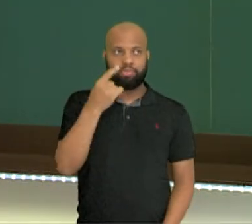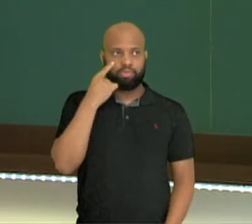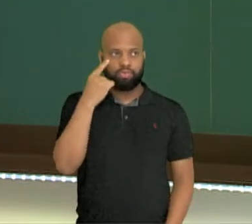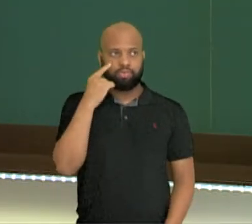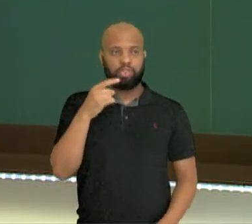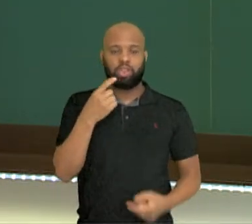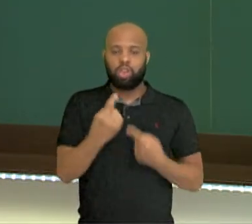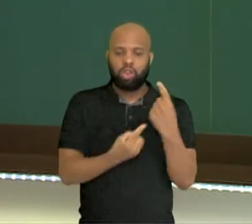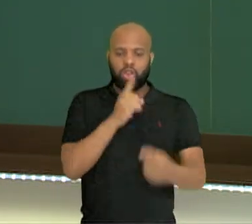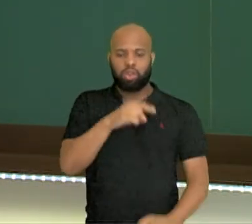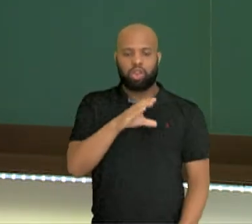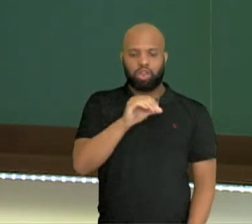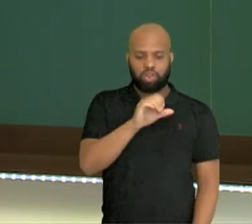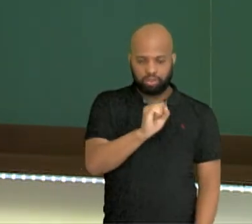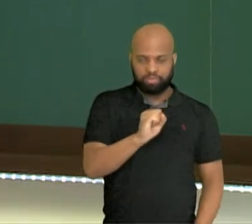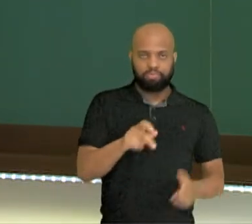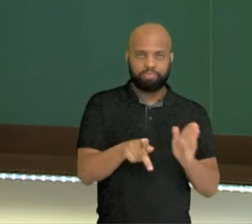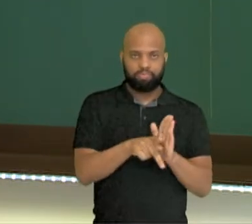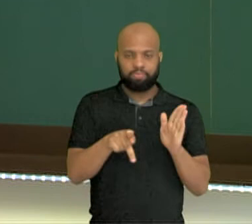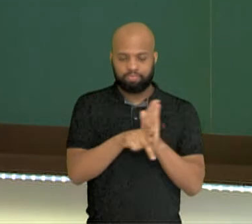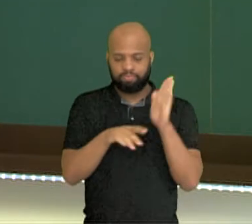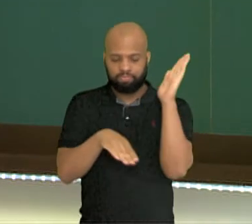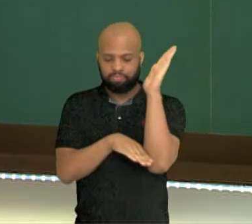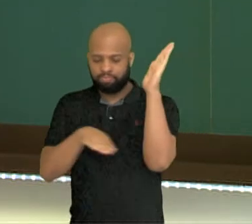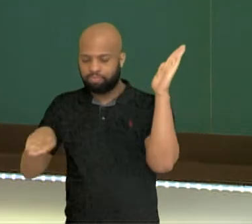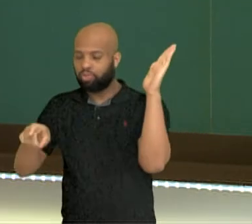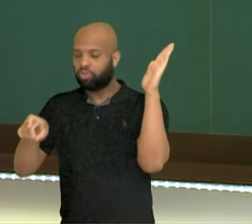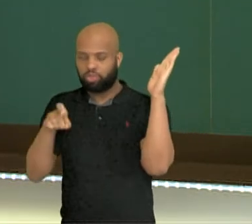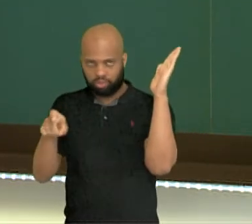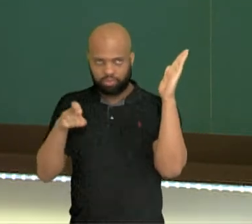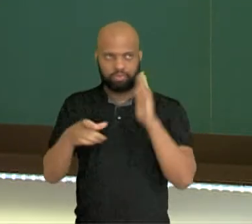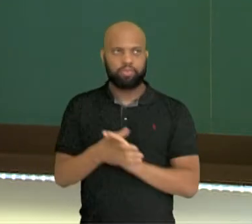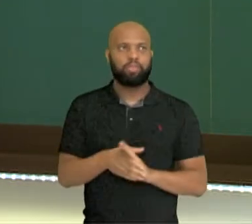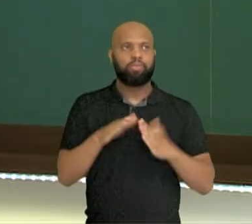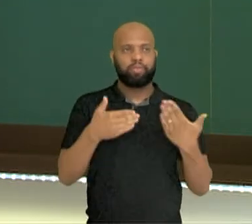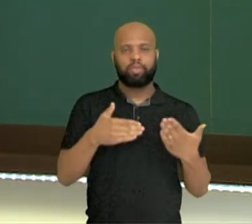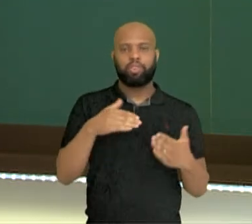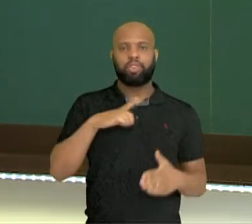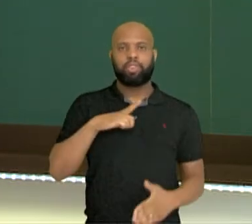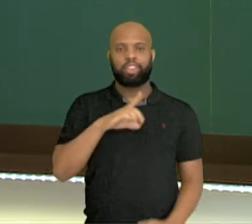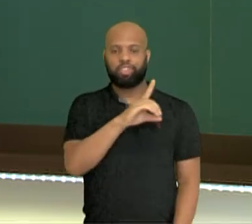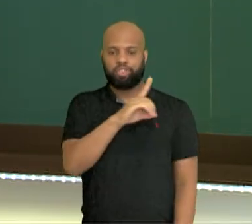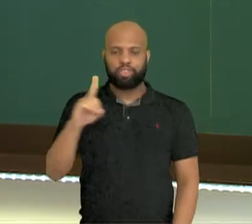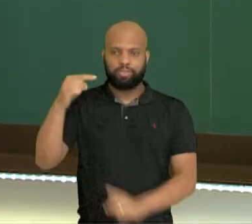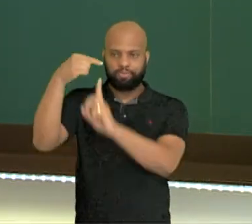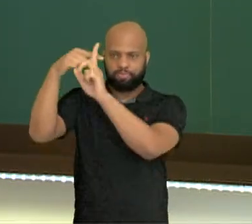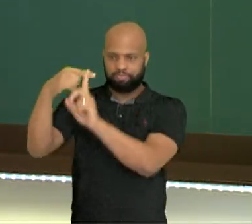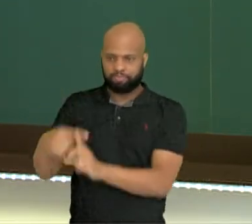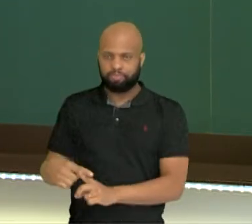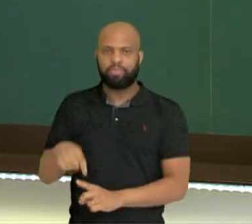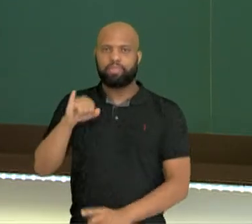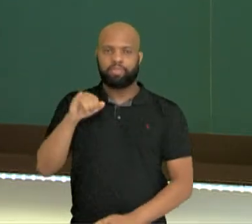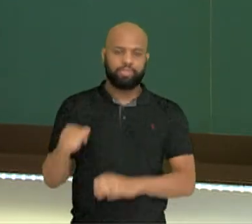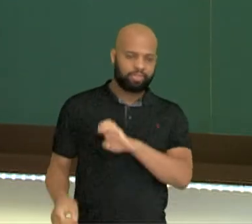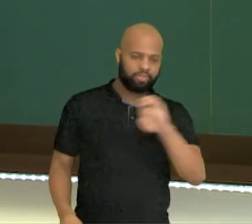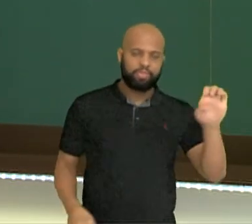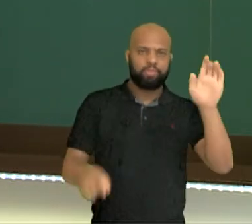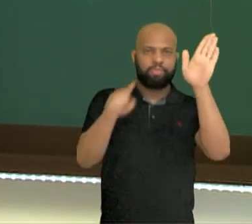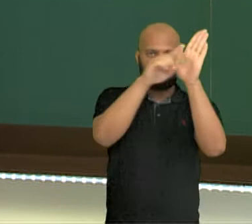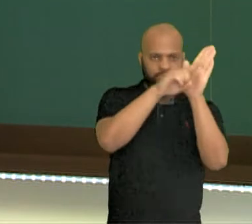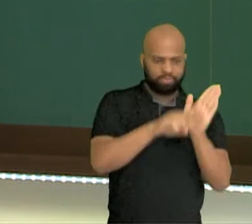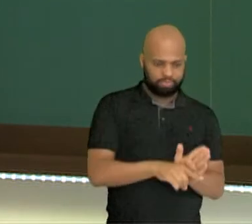de cosseno de um ângulo sobre o eixo X, ou seja, para a direita, valores positivos, para a esquerda,